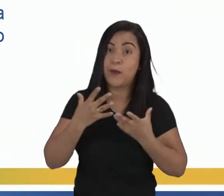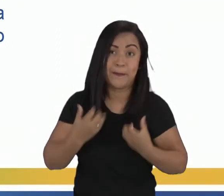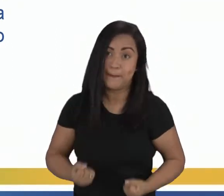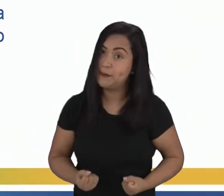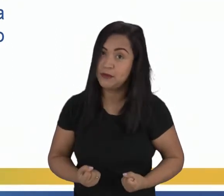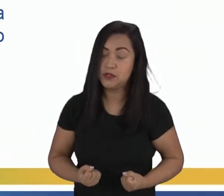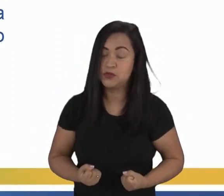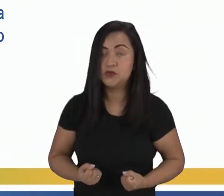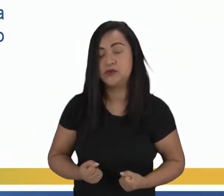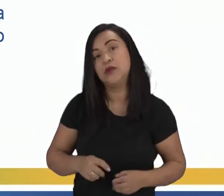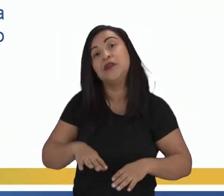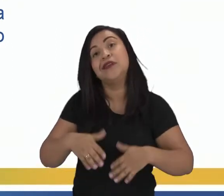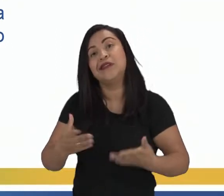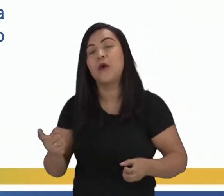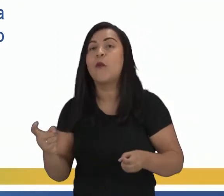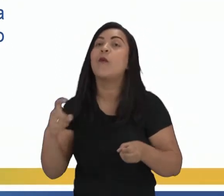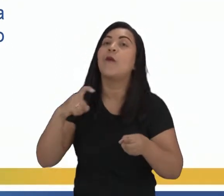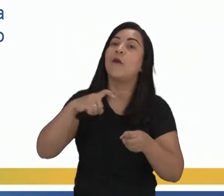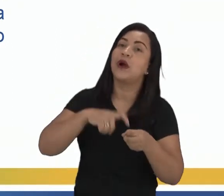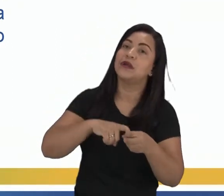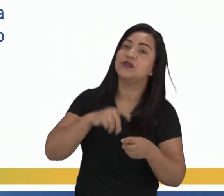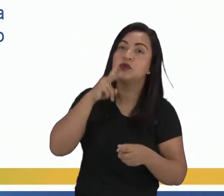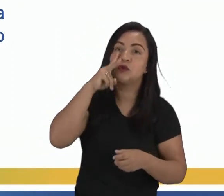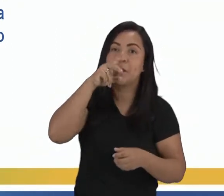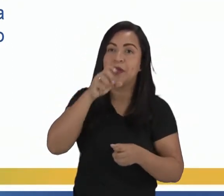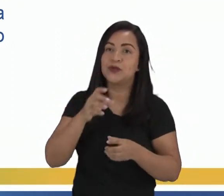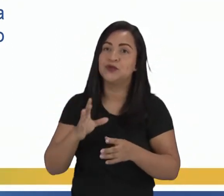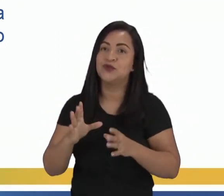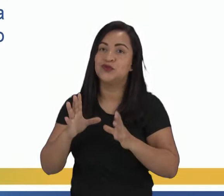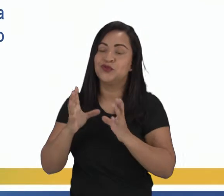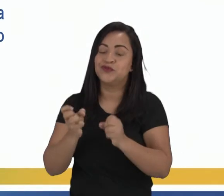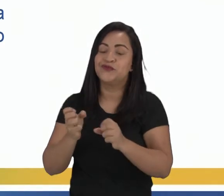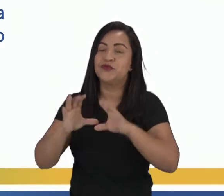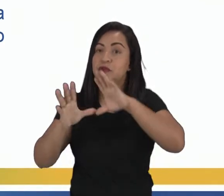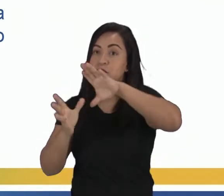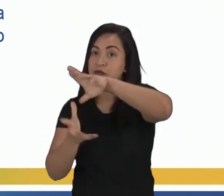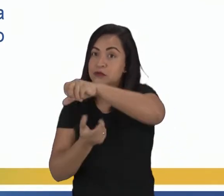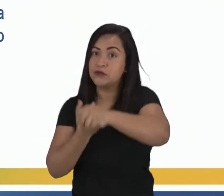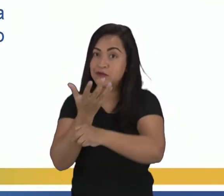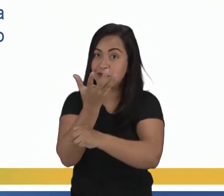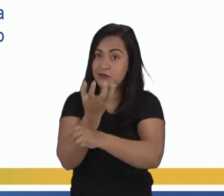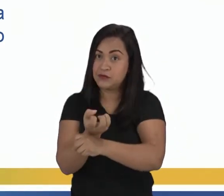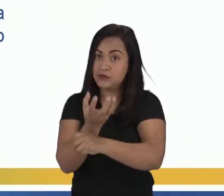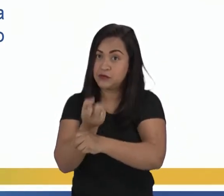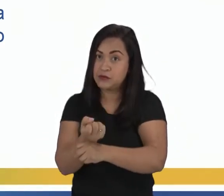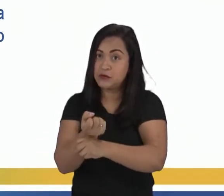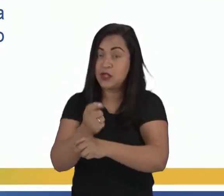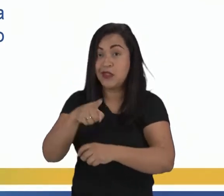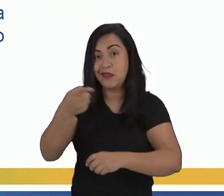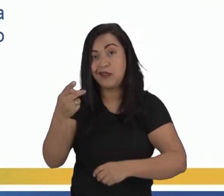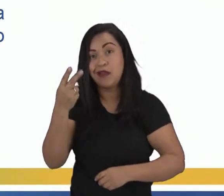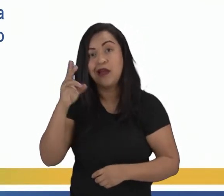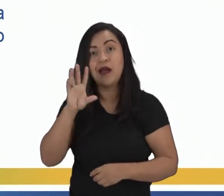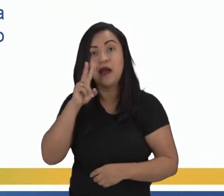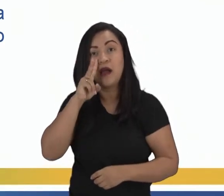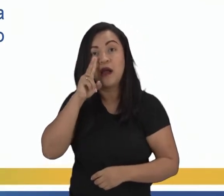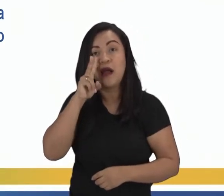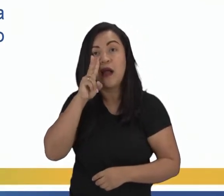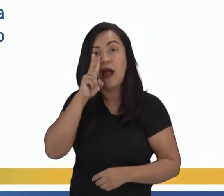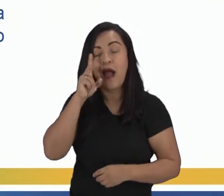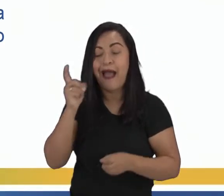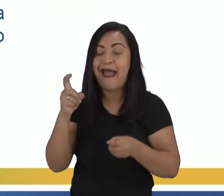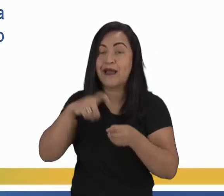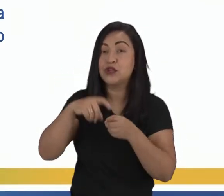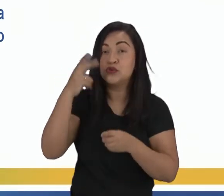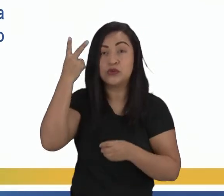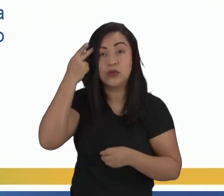anteriores. Então, a reação do peso atua no centro da Terra e a reação da normal está no outro corpo. A normal,